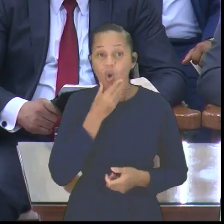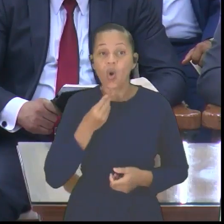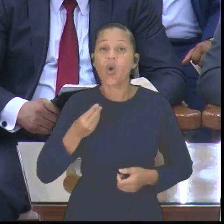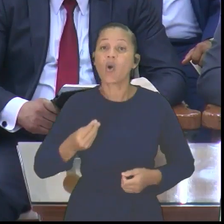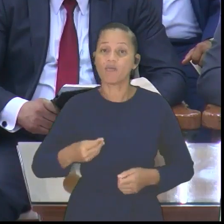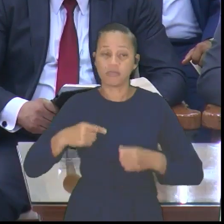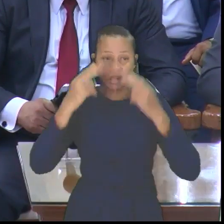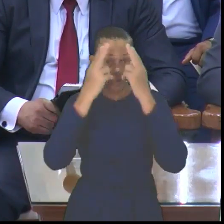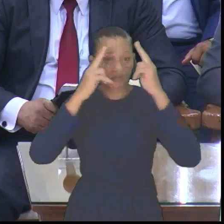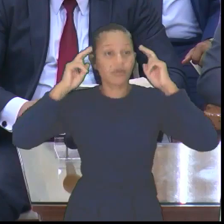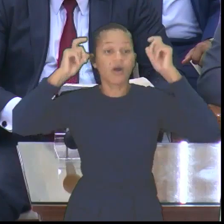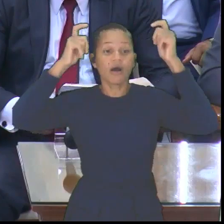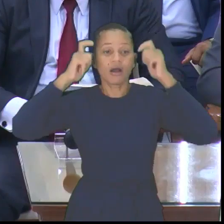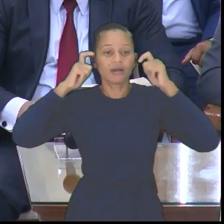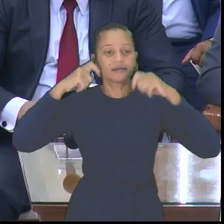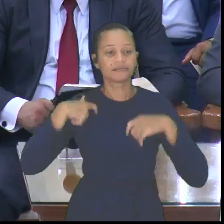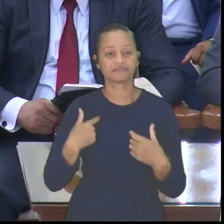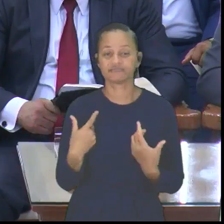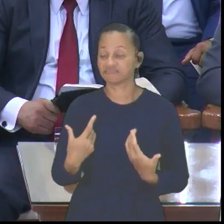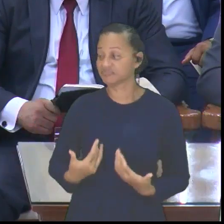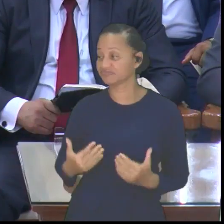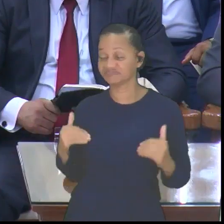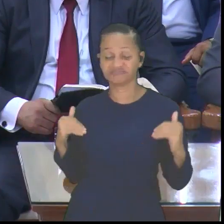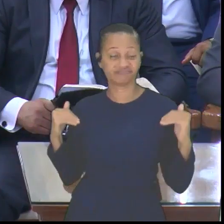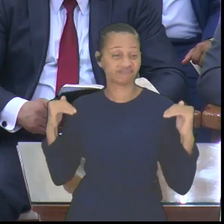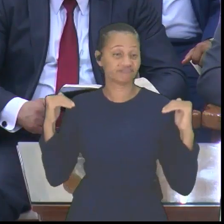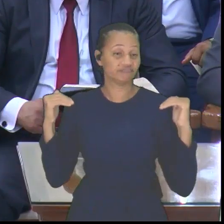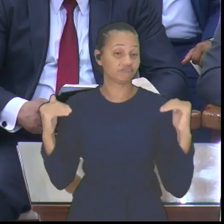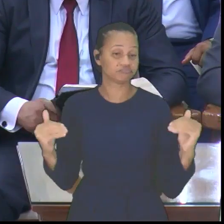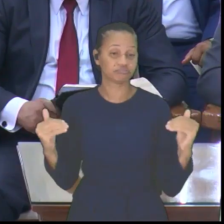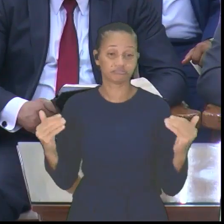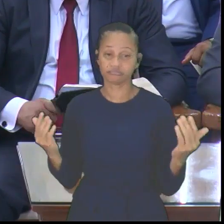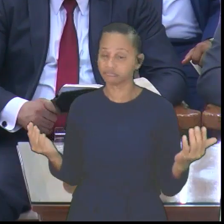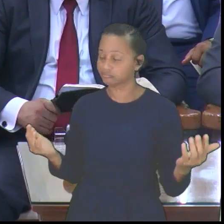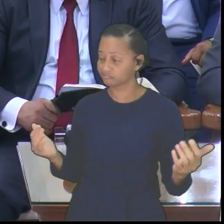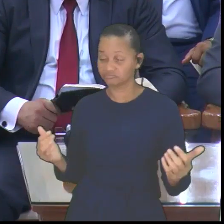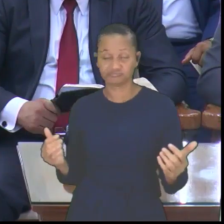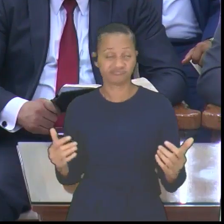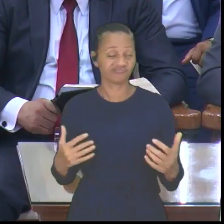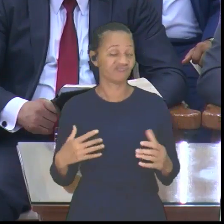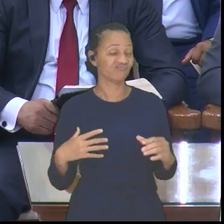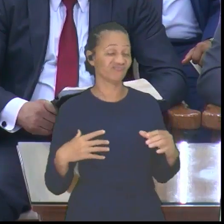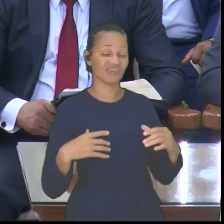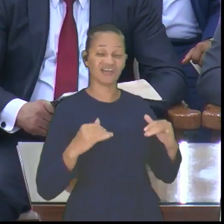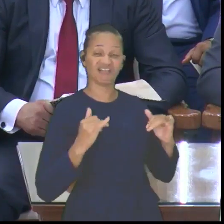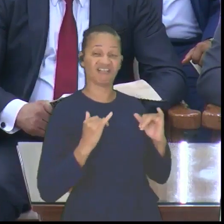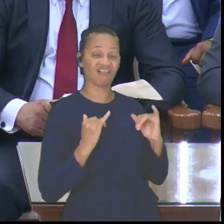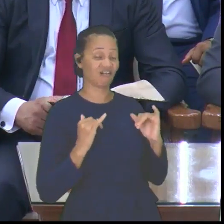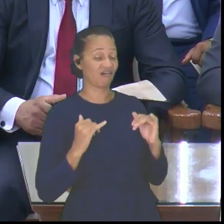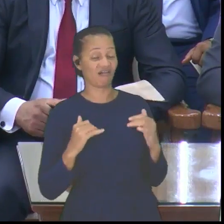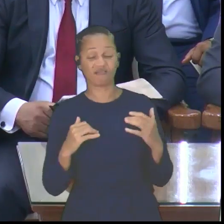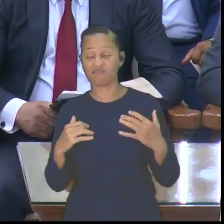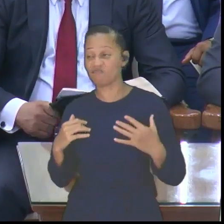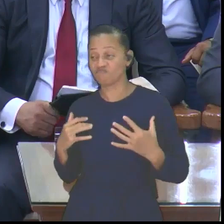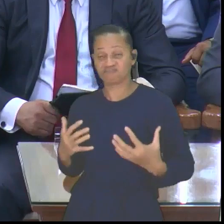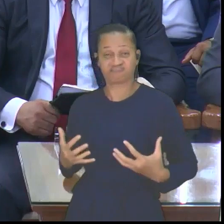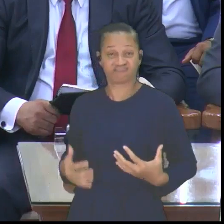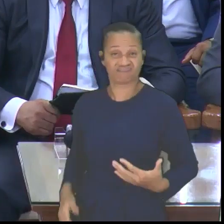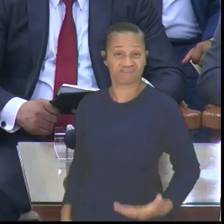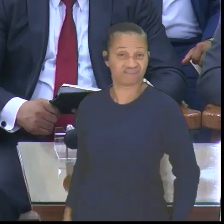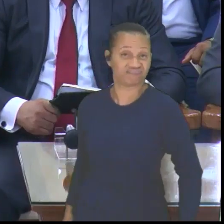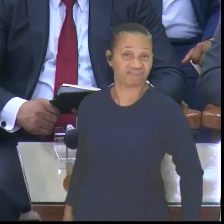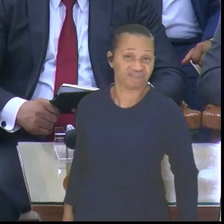Herodes, que estava se achando muita coisa, todo fofo, peito